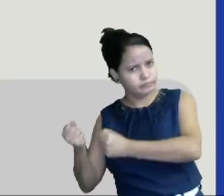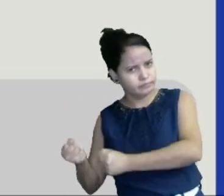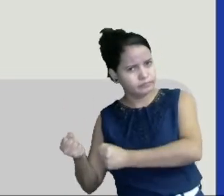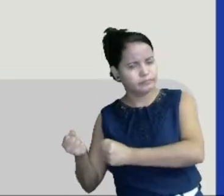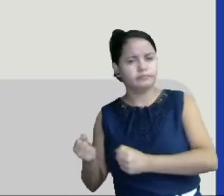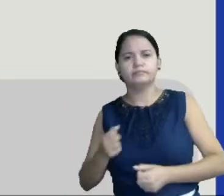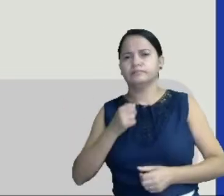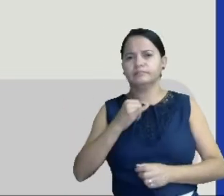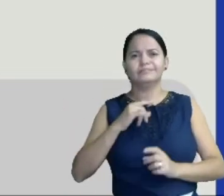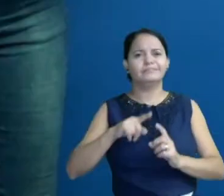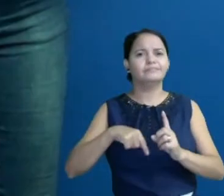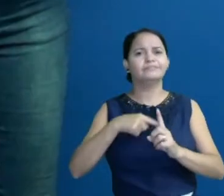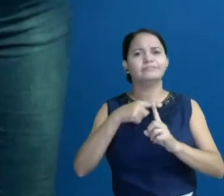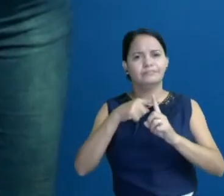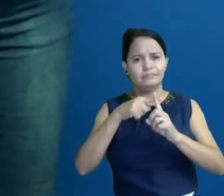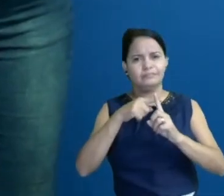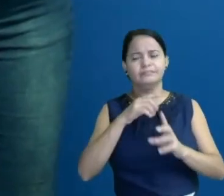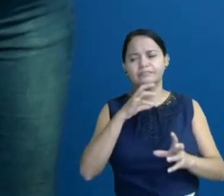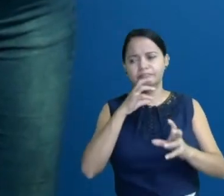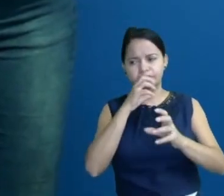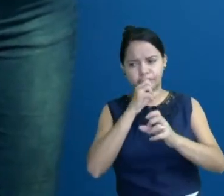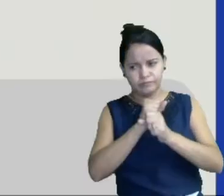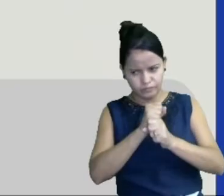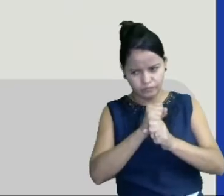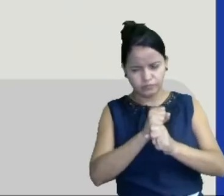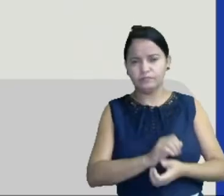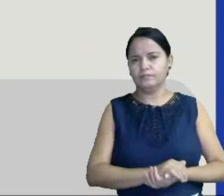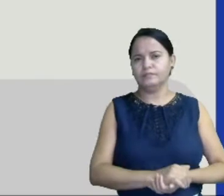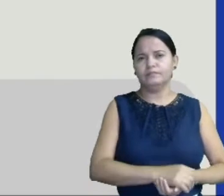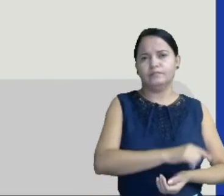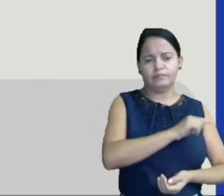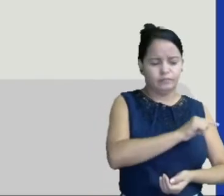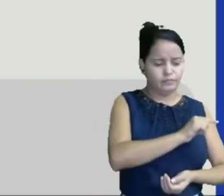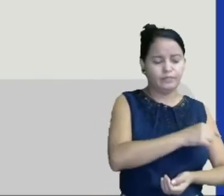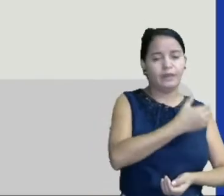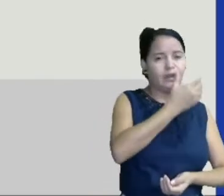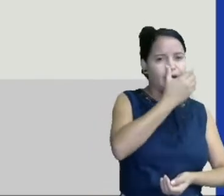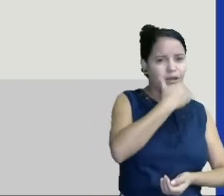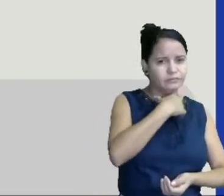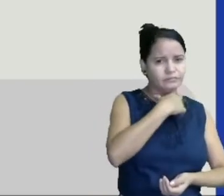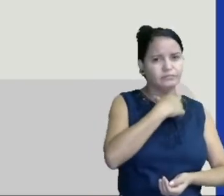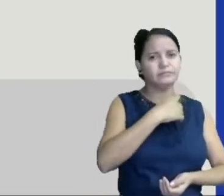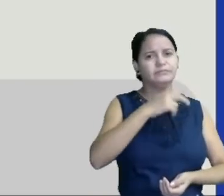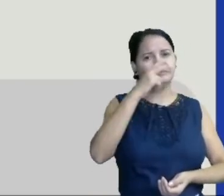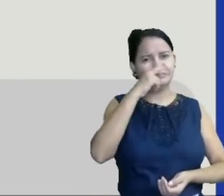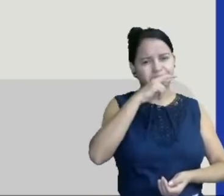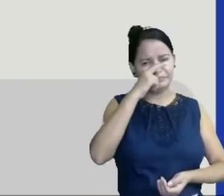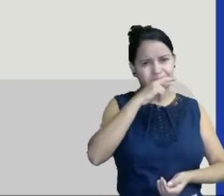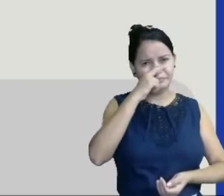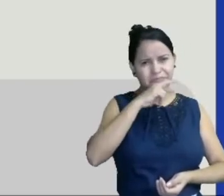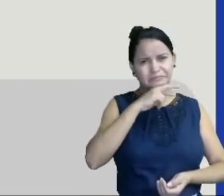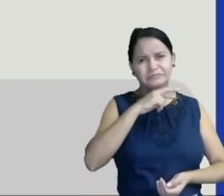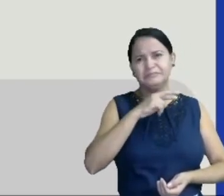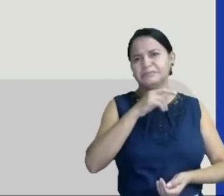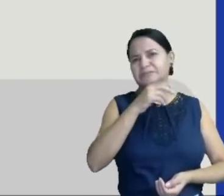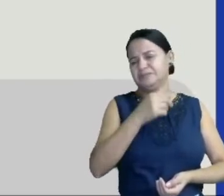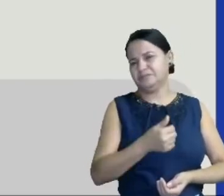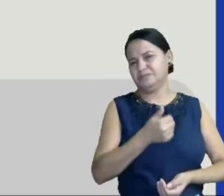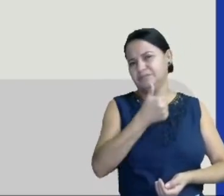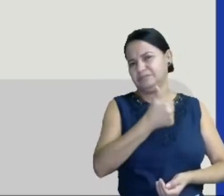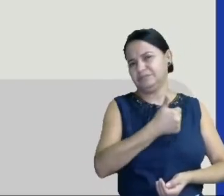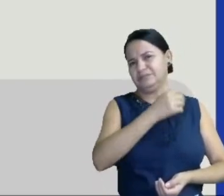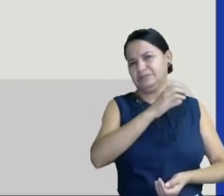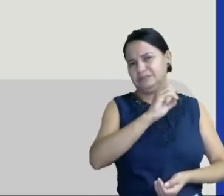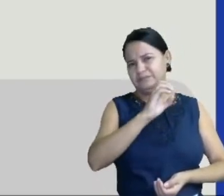que vai dar o mesmo equilíbrio tem a maçã eu mesmo E aí do peso que está aparecendo de 100 gramas